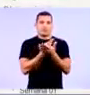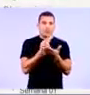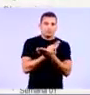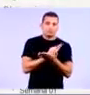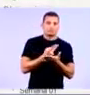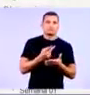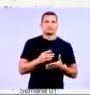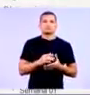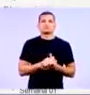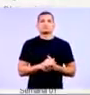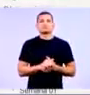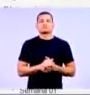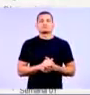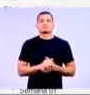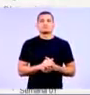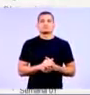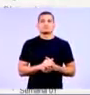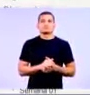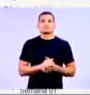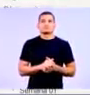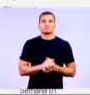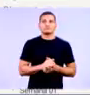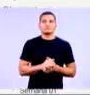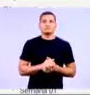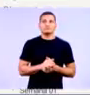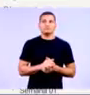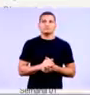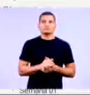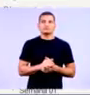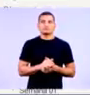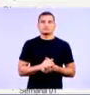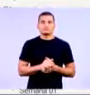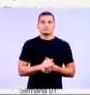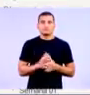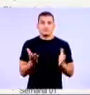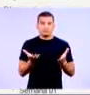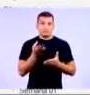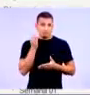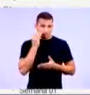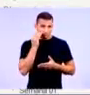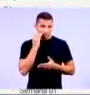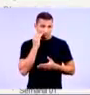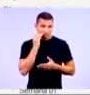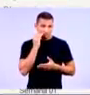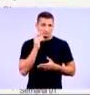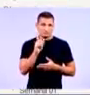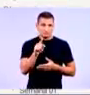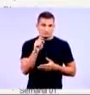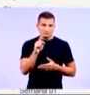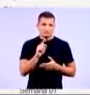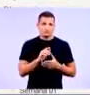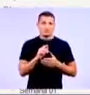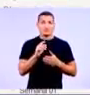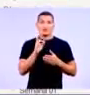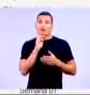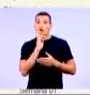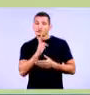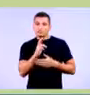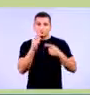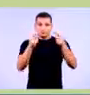realizado. Então, vamos lá. Tentar responder o questionário agora. Clica.